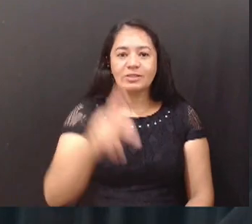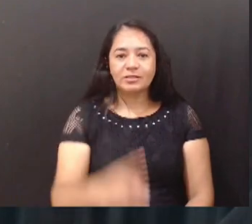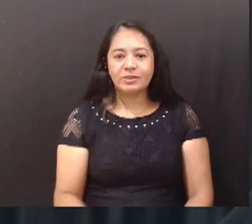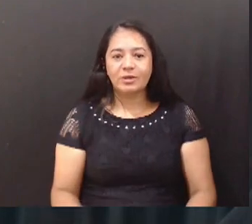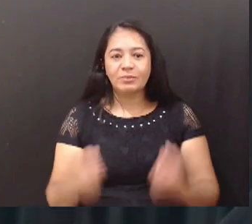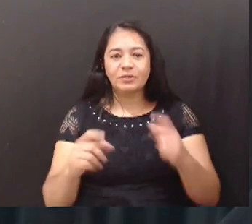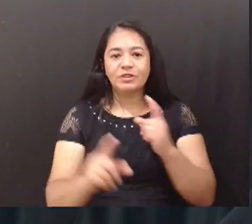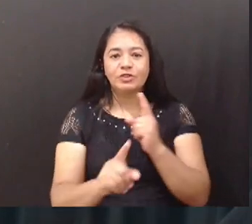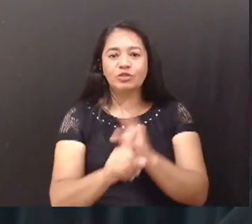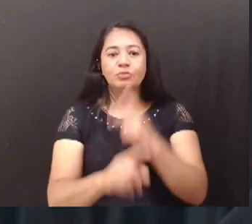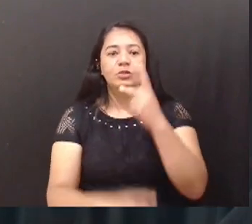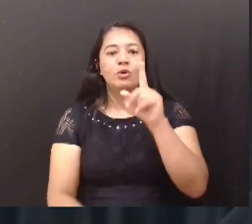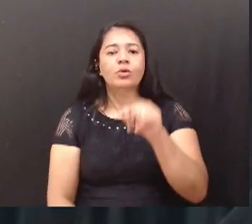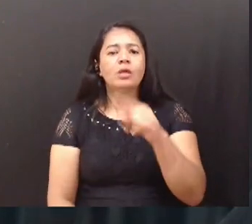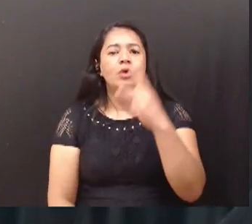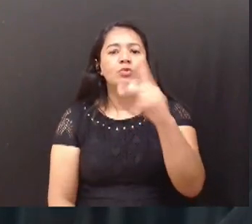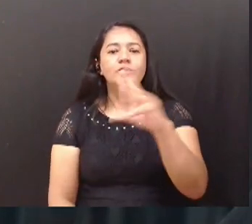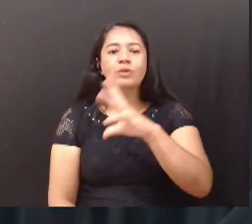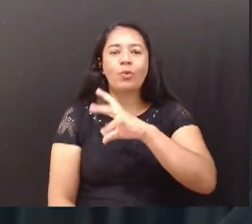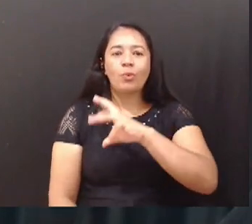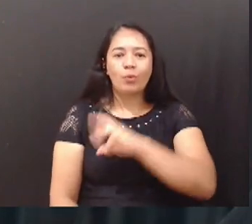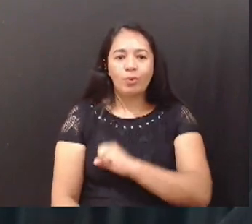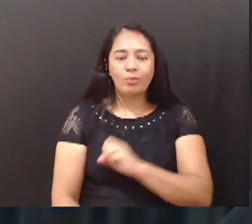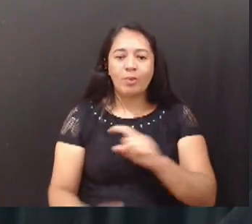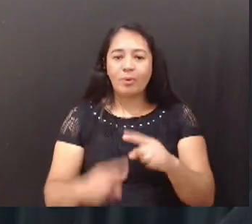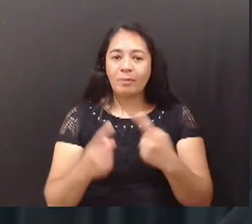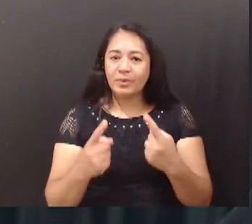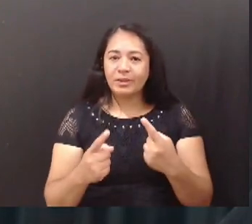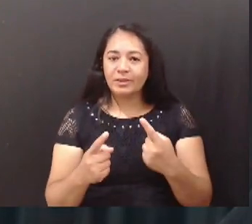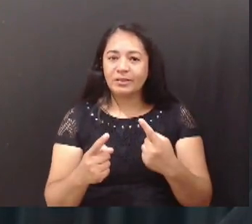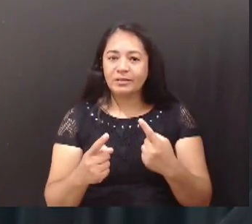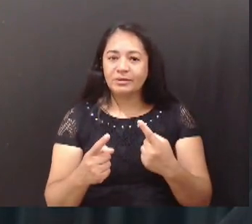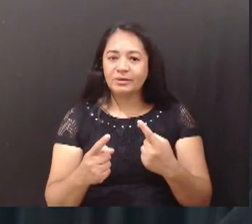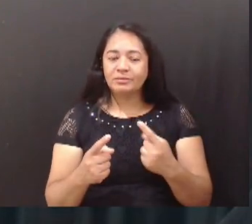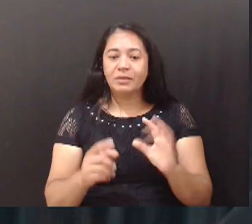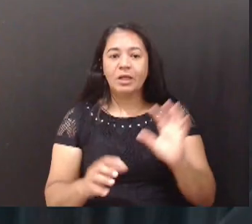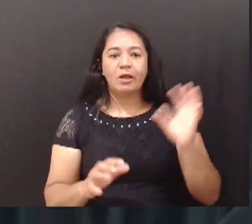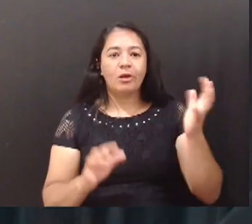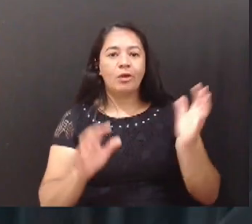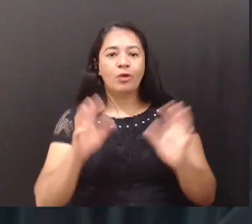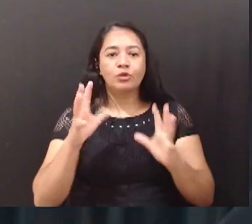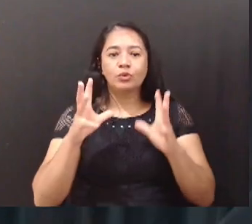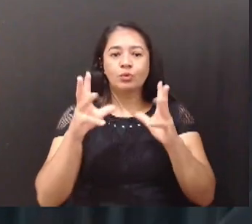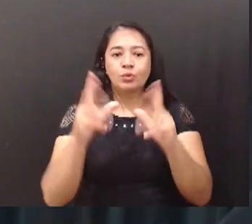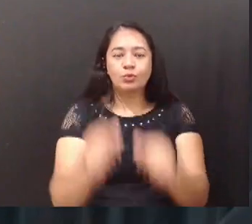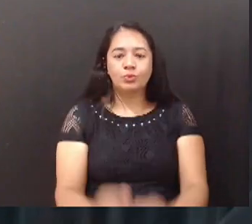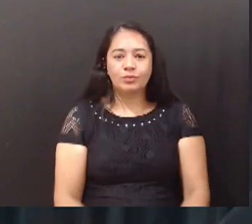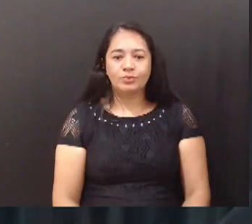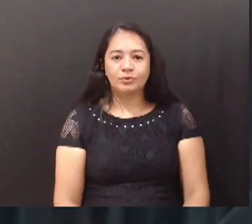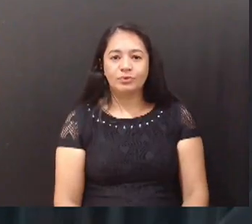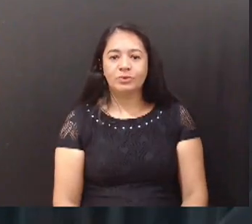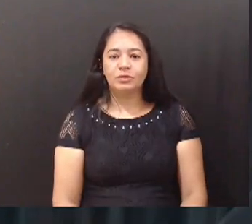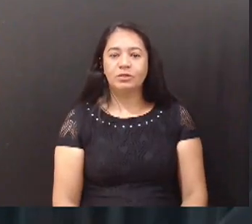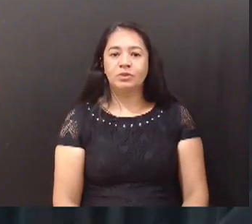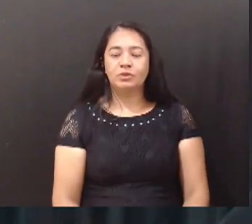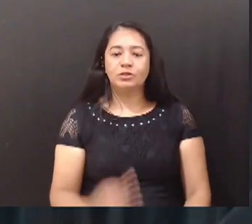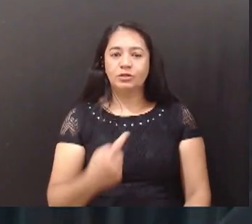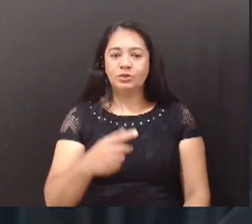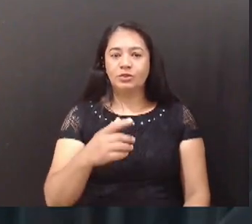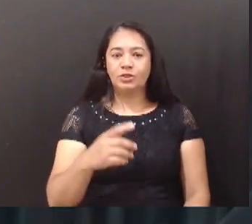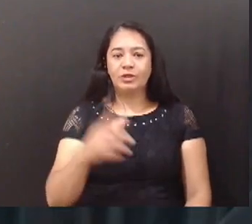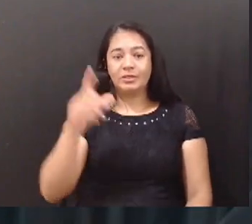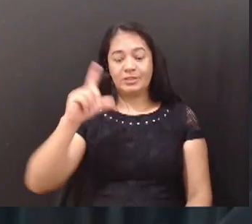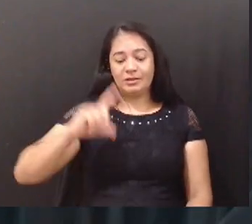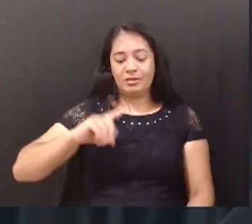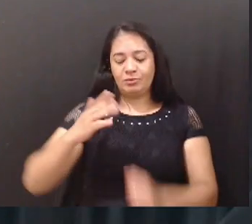amor. Só que uma coisa assim, acontece com todo mundo. A gente tem os nossos pilares de amor.